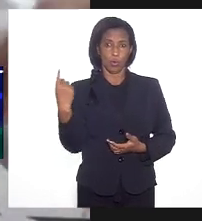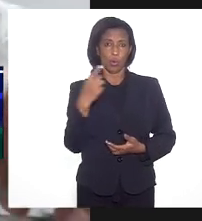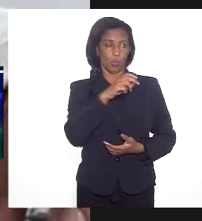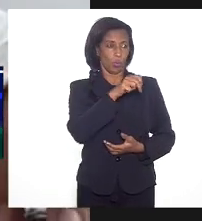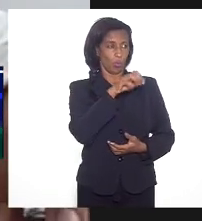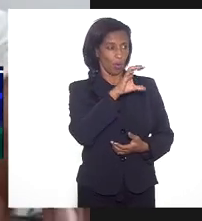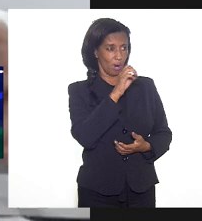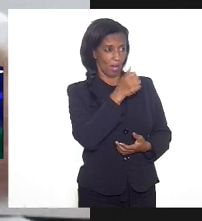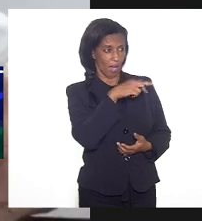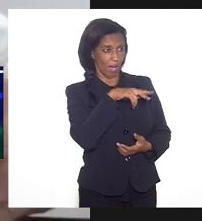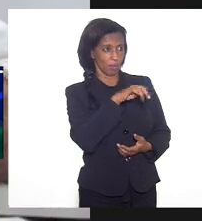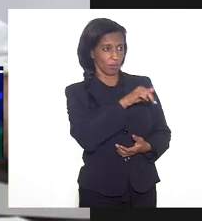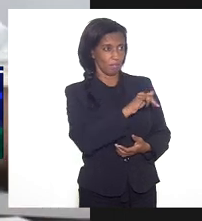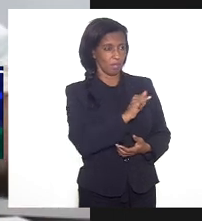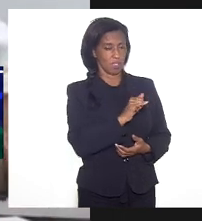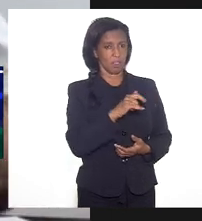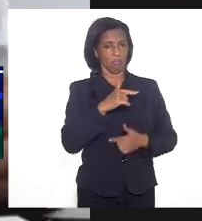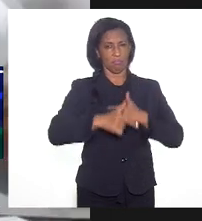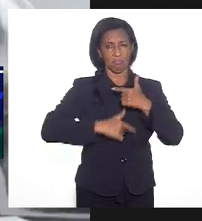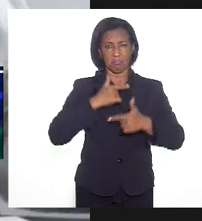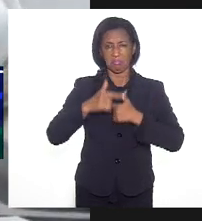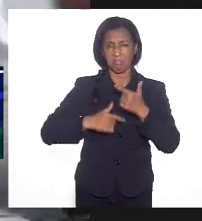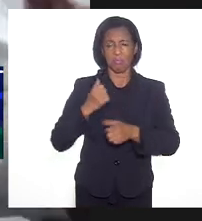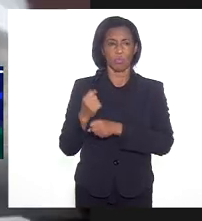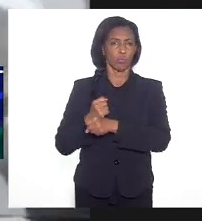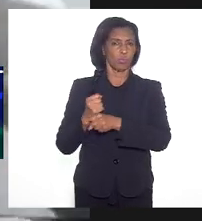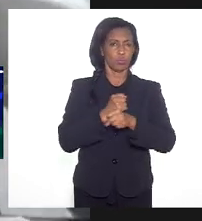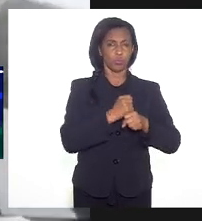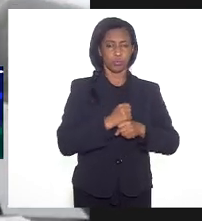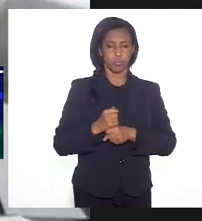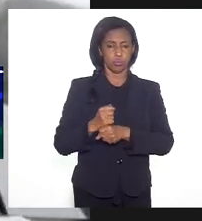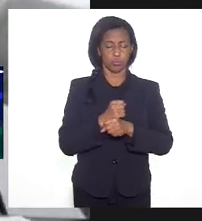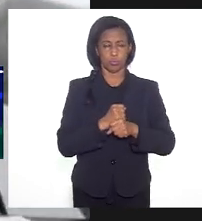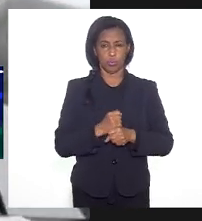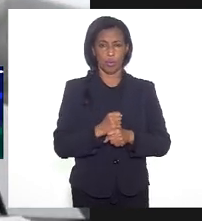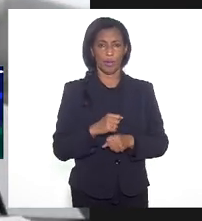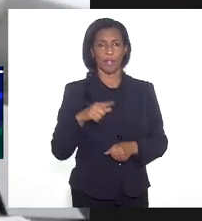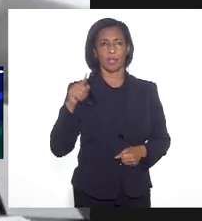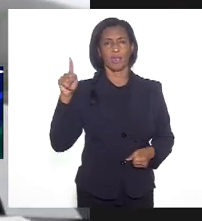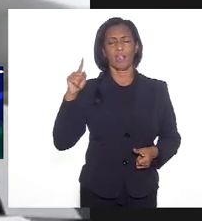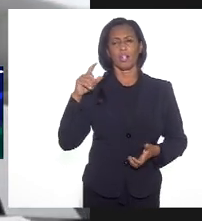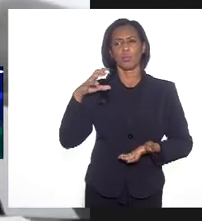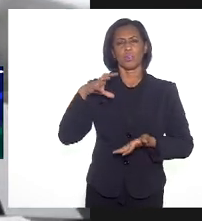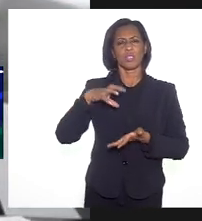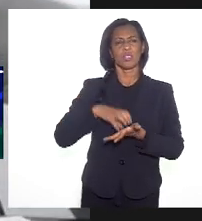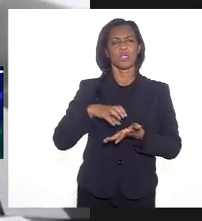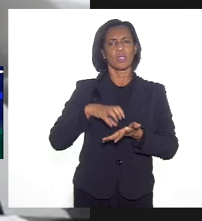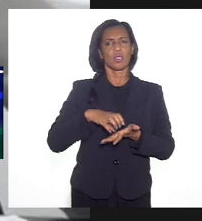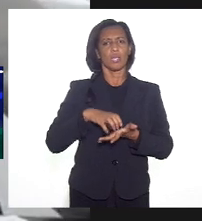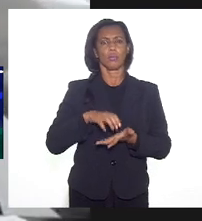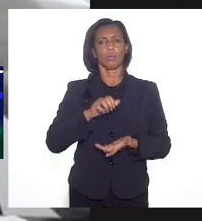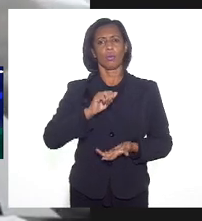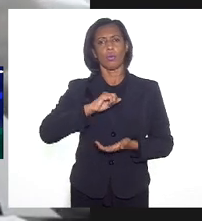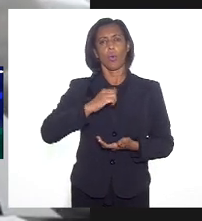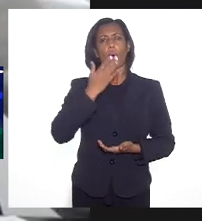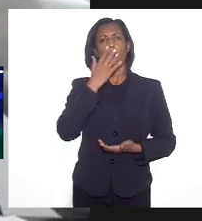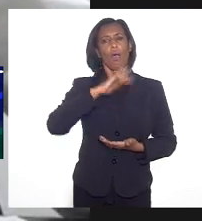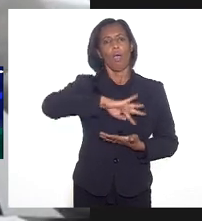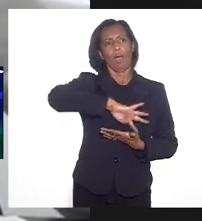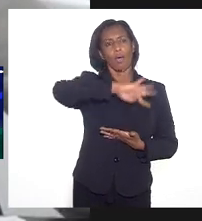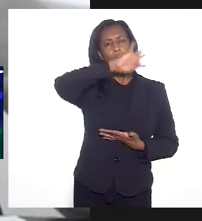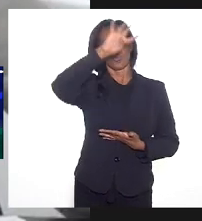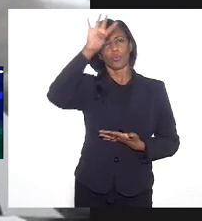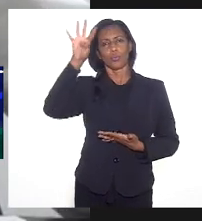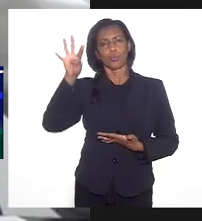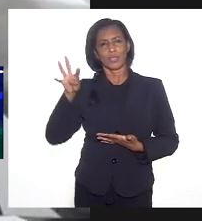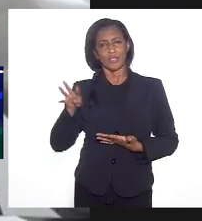uma luta que vinha se arrastando há muito tempo que era a sessão daquele imóvel ali no centro para o grupo arco-íris o